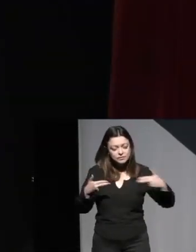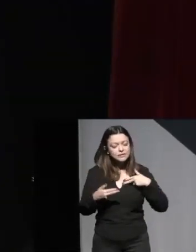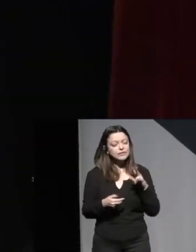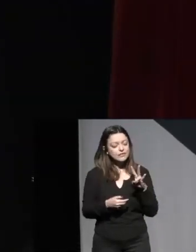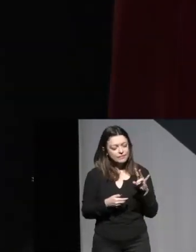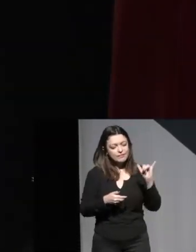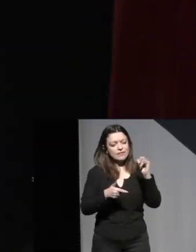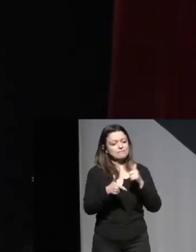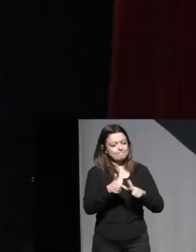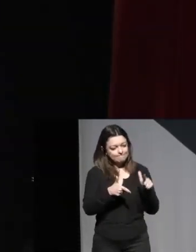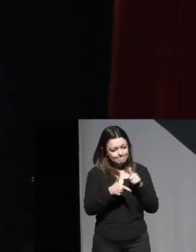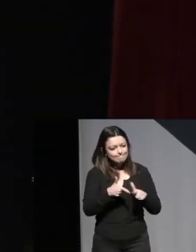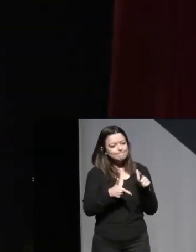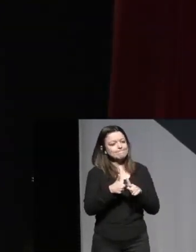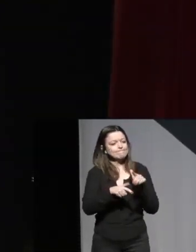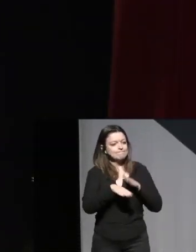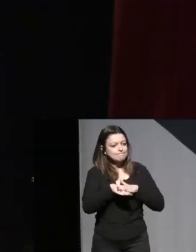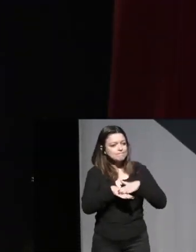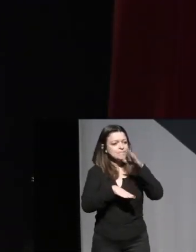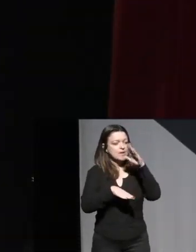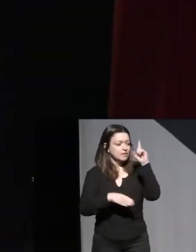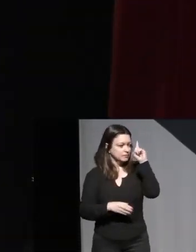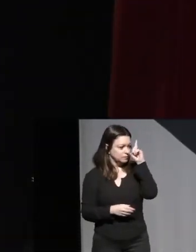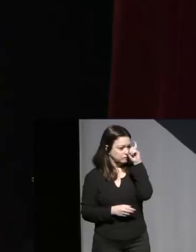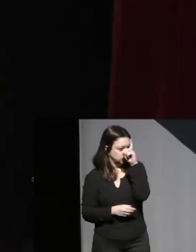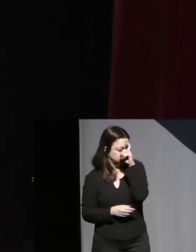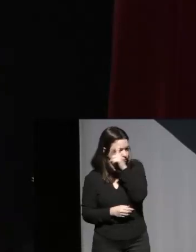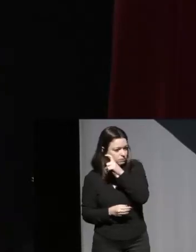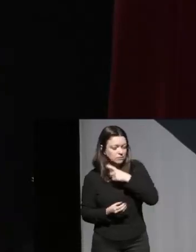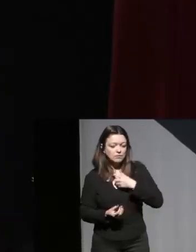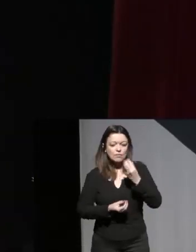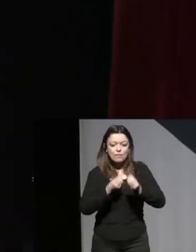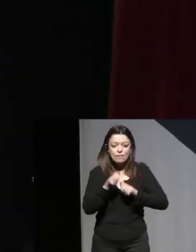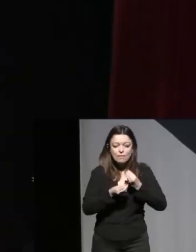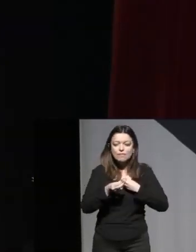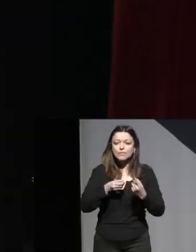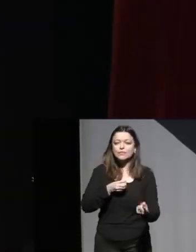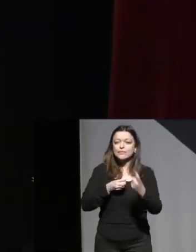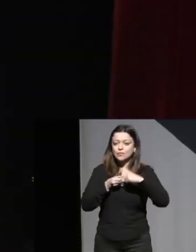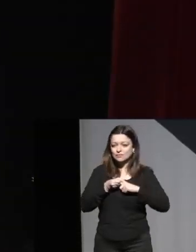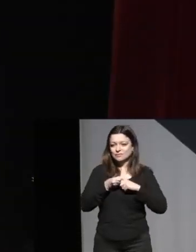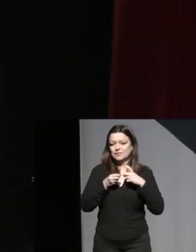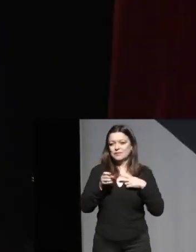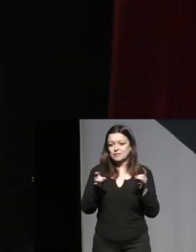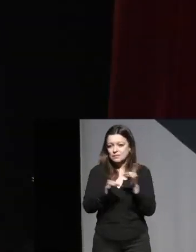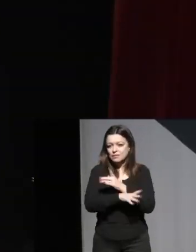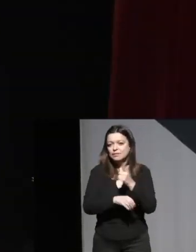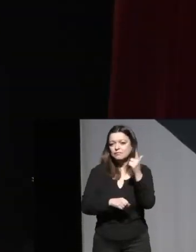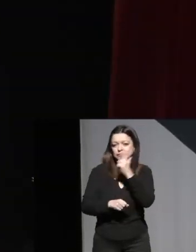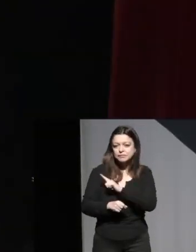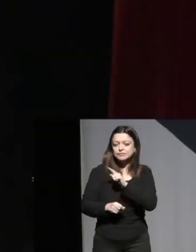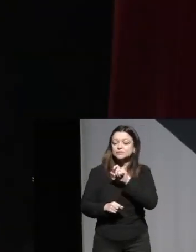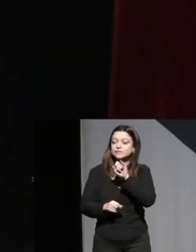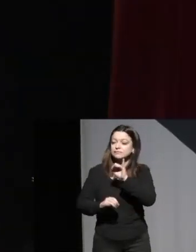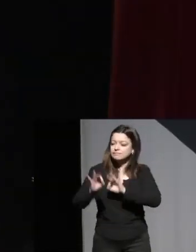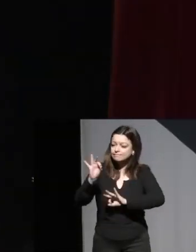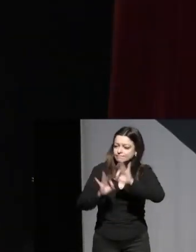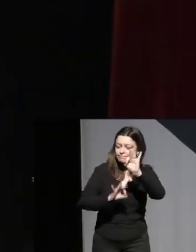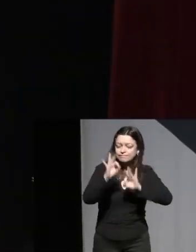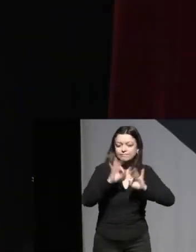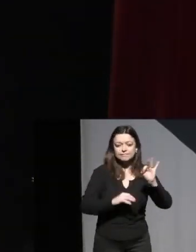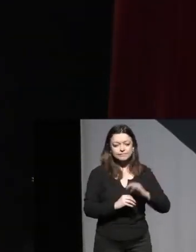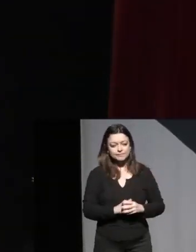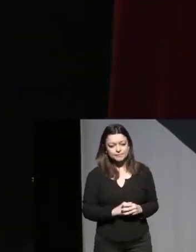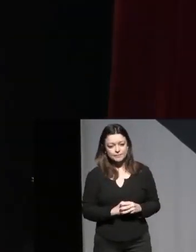ter mais dificuldade de retornar ao status quo do que se nós planejássemos desde agora. Então, o que